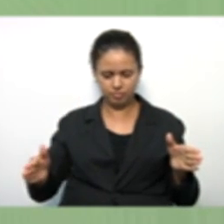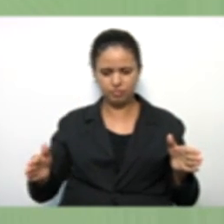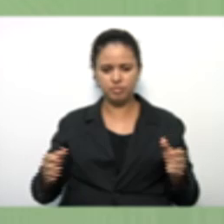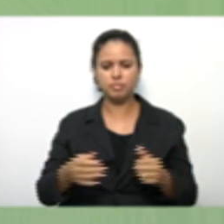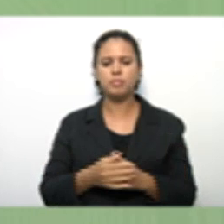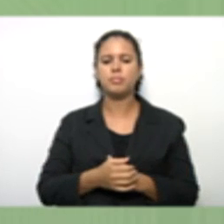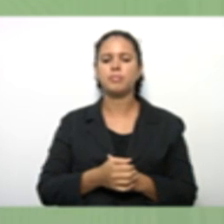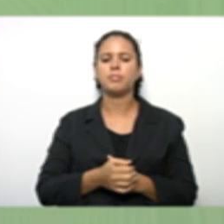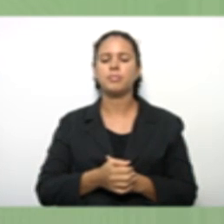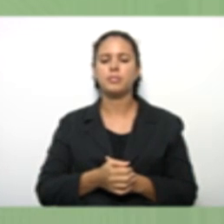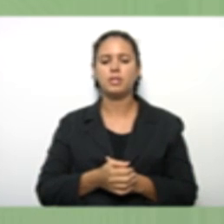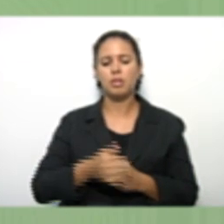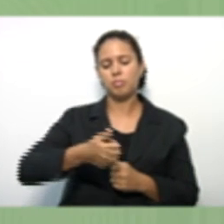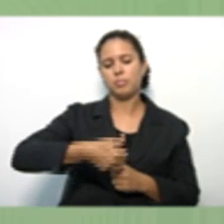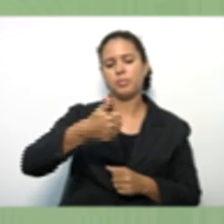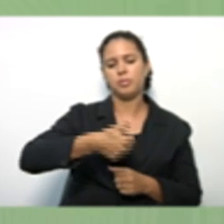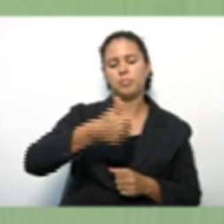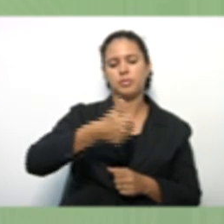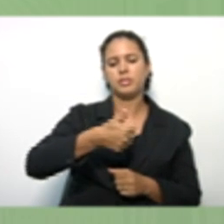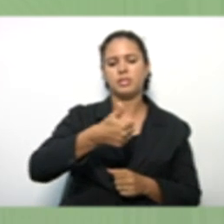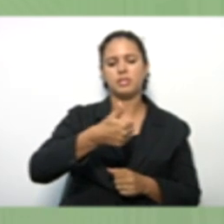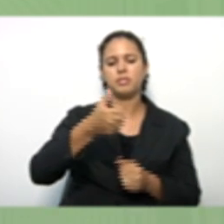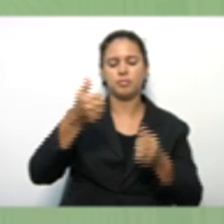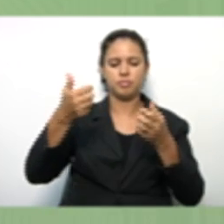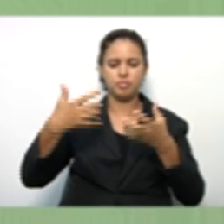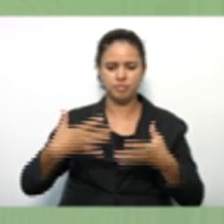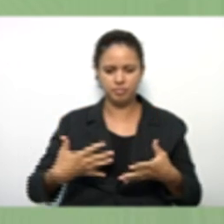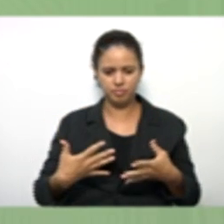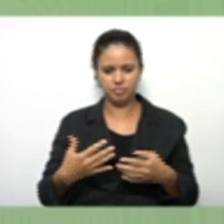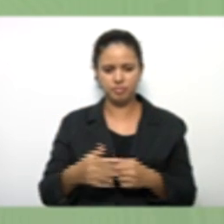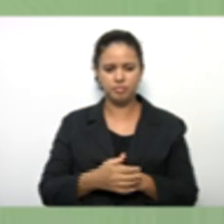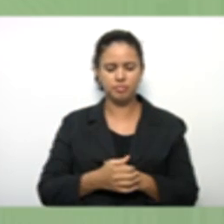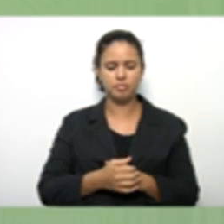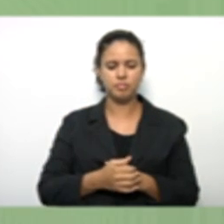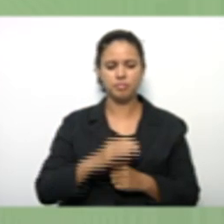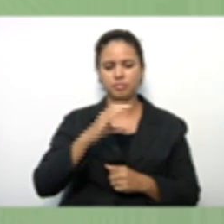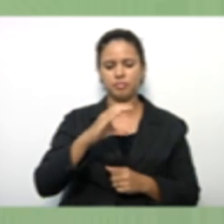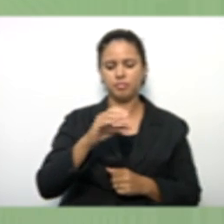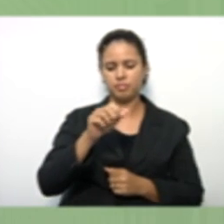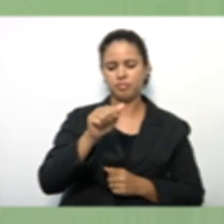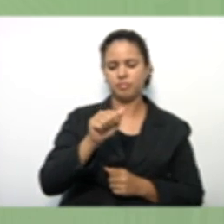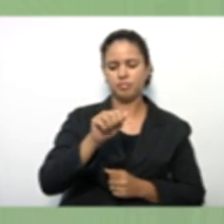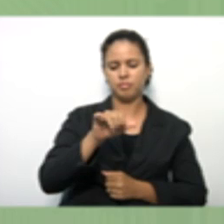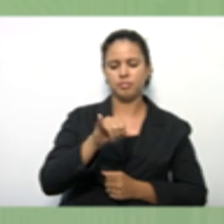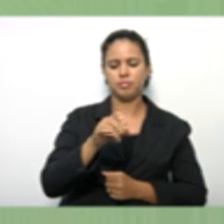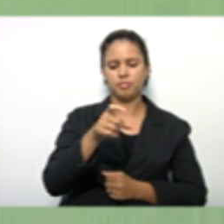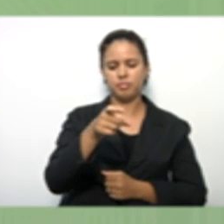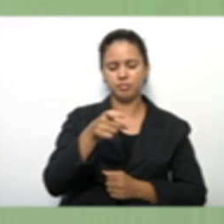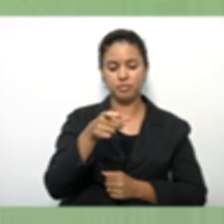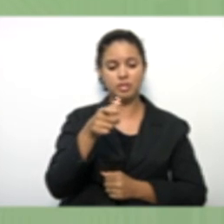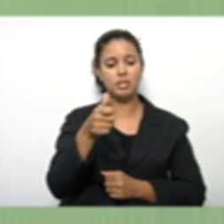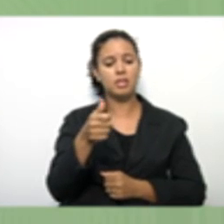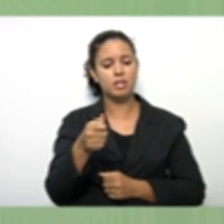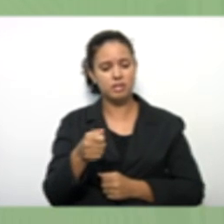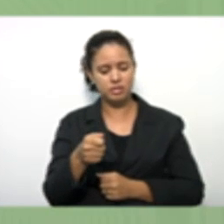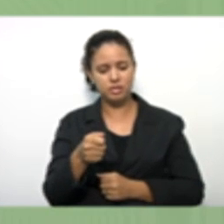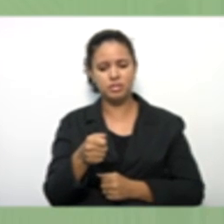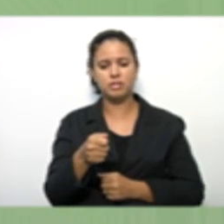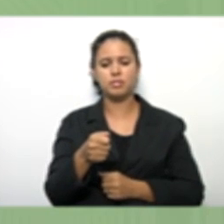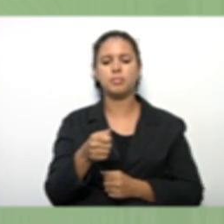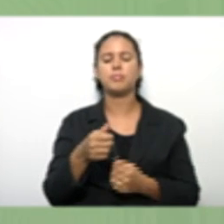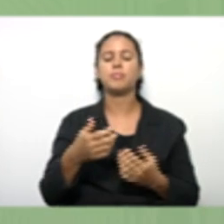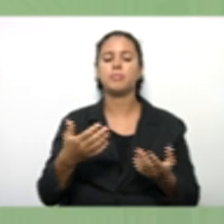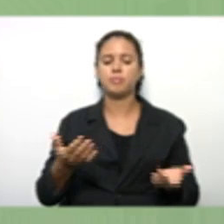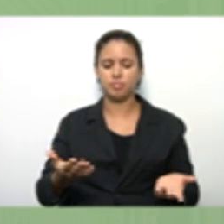de todas, que o professor Aloy e eu gostamos muito, que é o caixa. É o caixa, exatamente. Opa, é O a primeira caixa continha